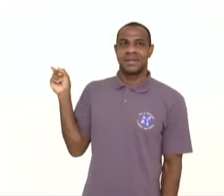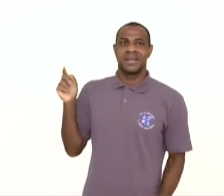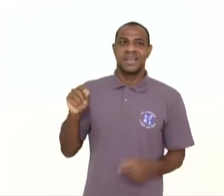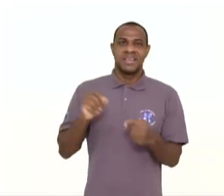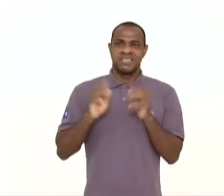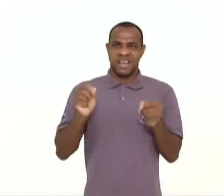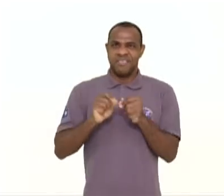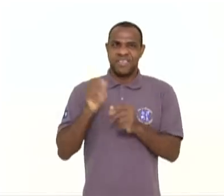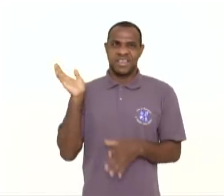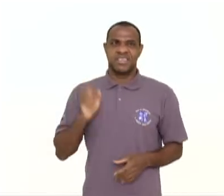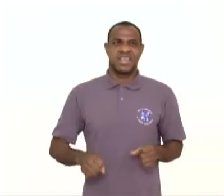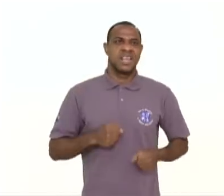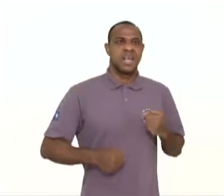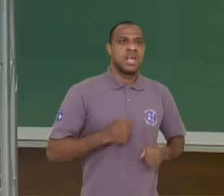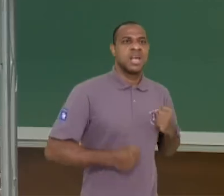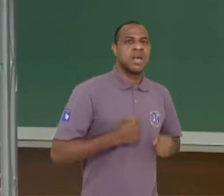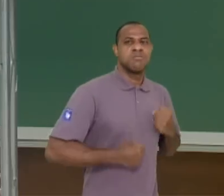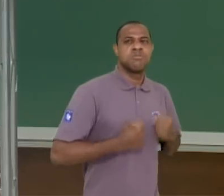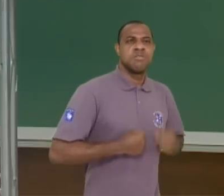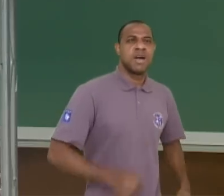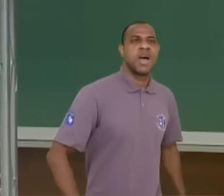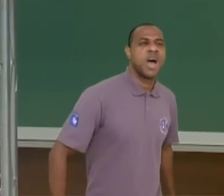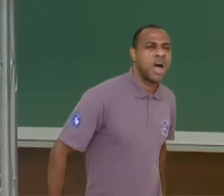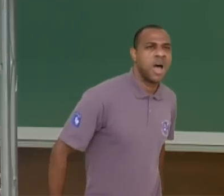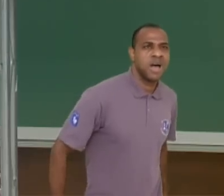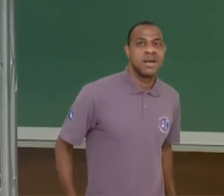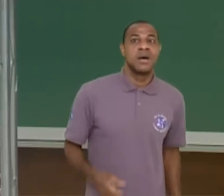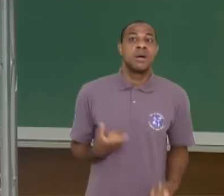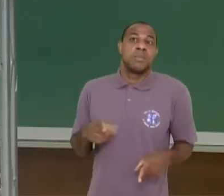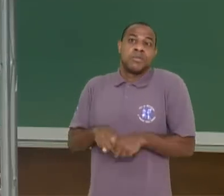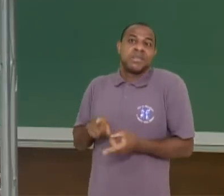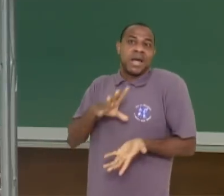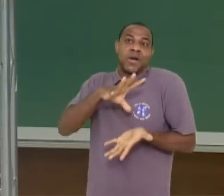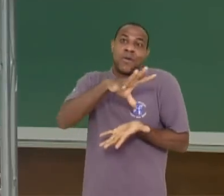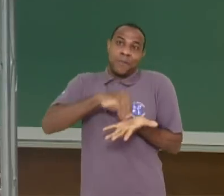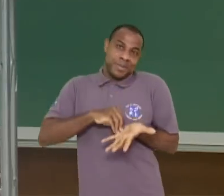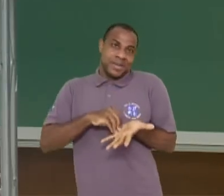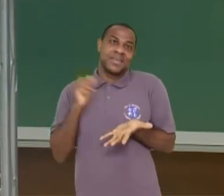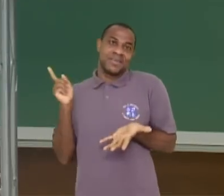se você retratou dessa maneira, você está imitando esse personagem,